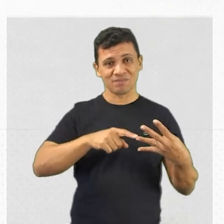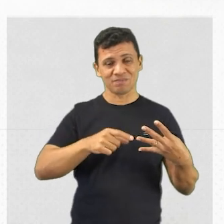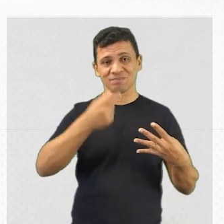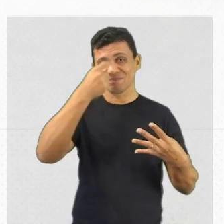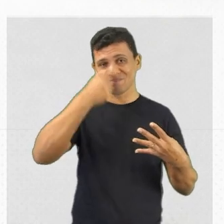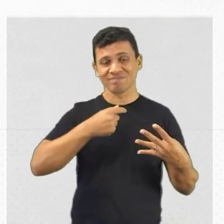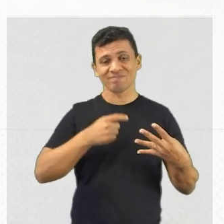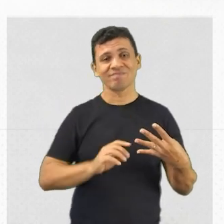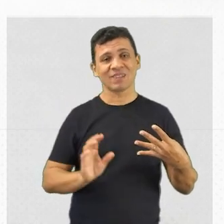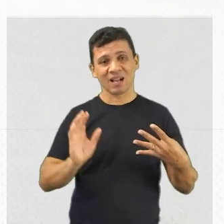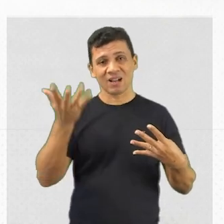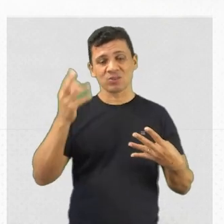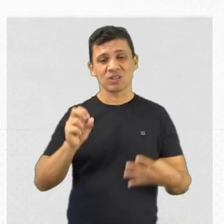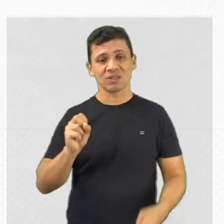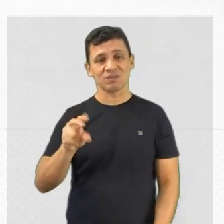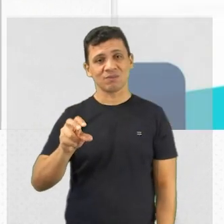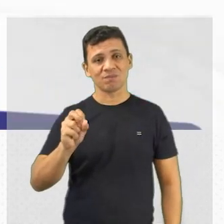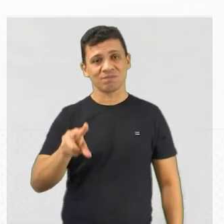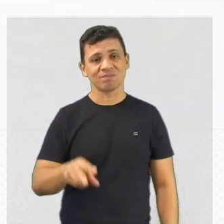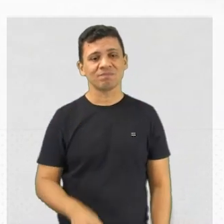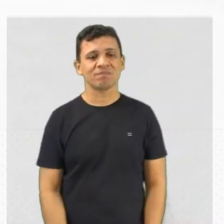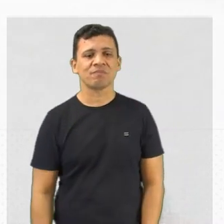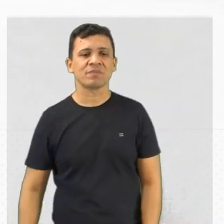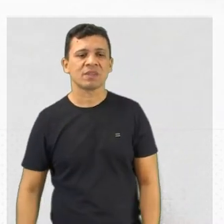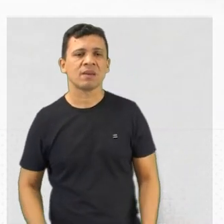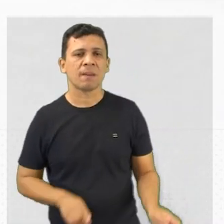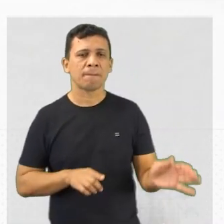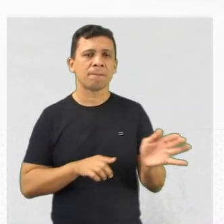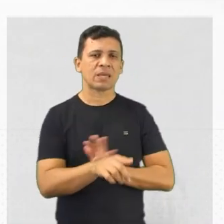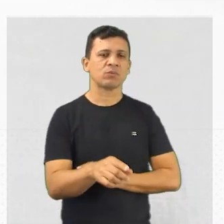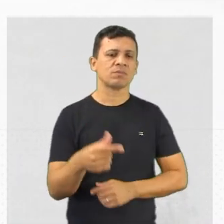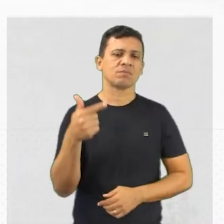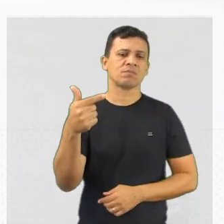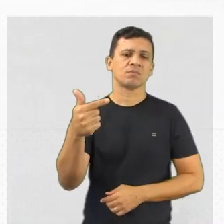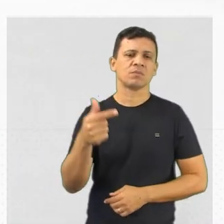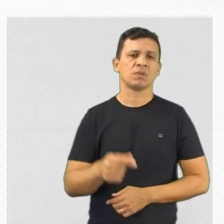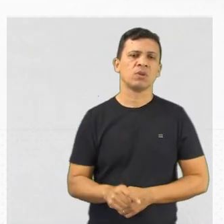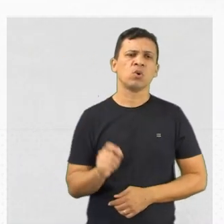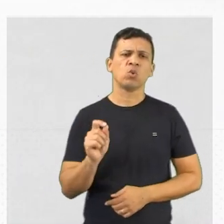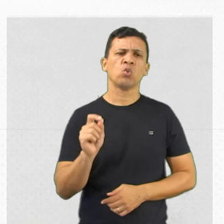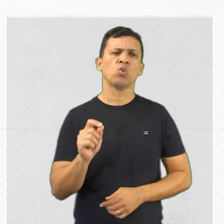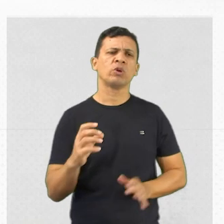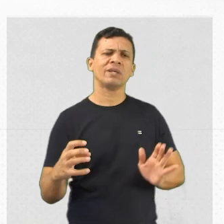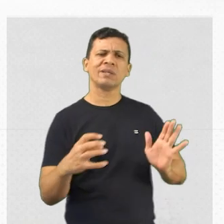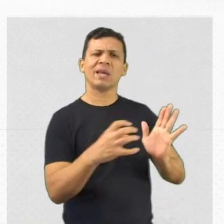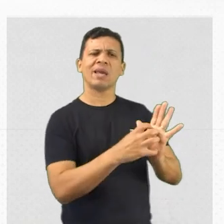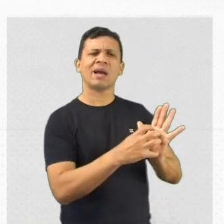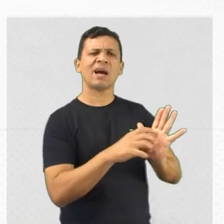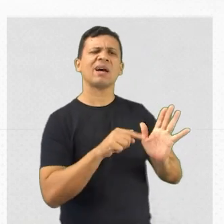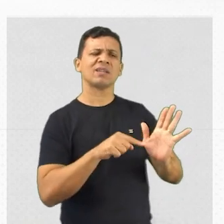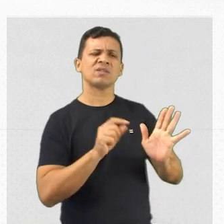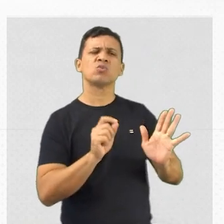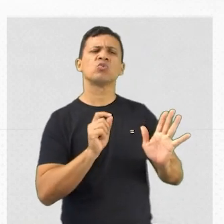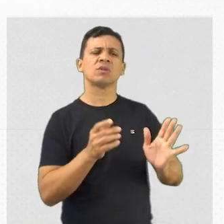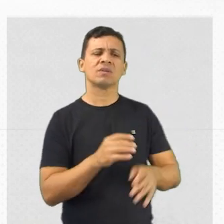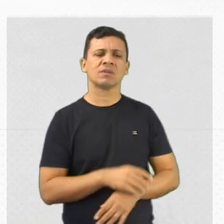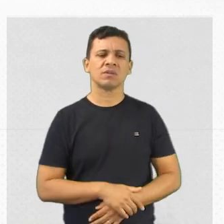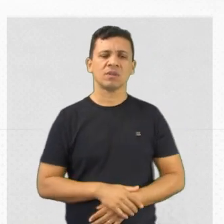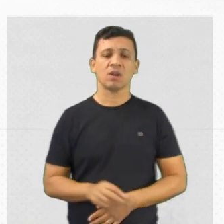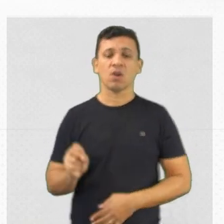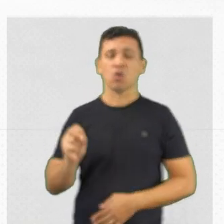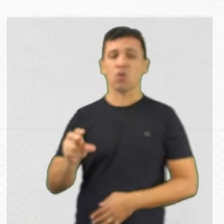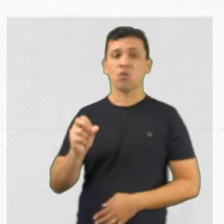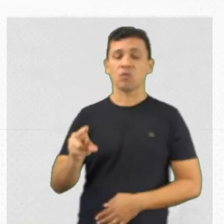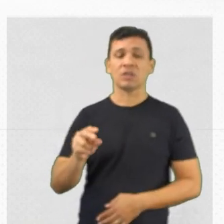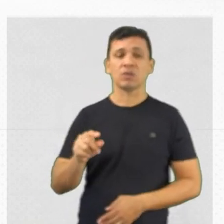causada pelo vírus da influenza. Segunda questão, o que é a AIDS? Um vírus que ataca o